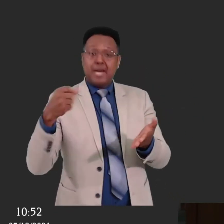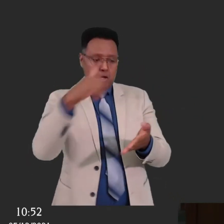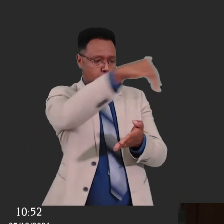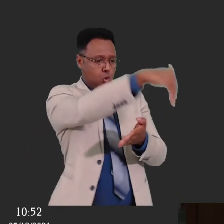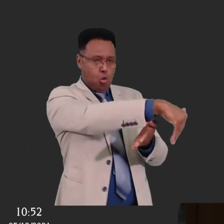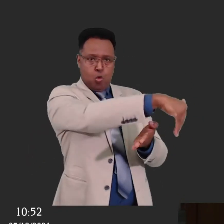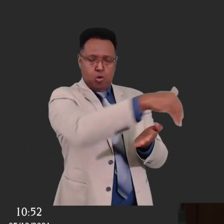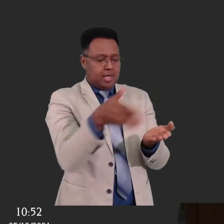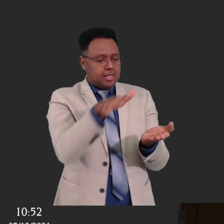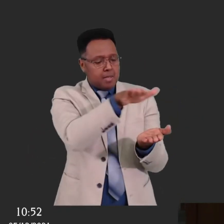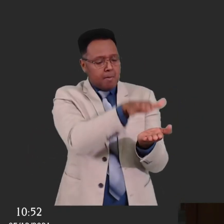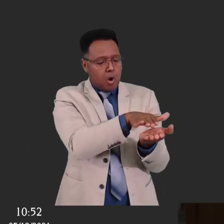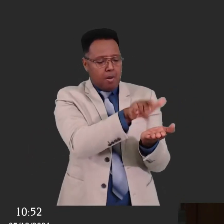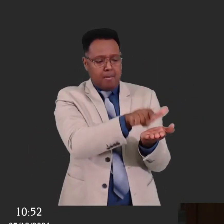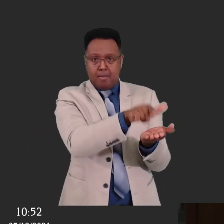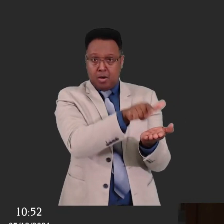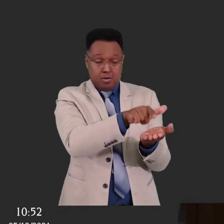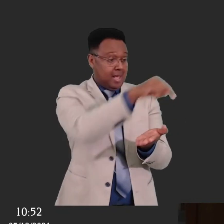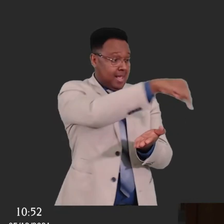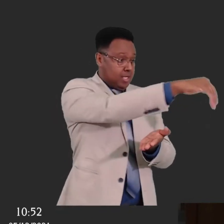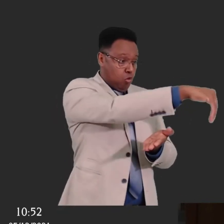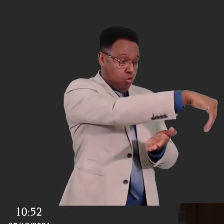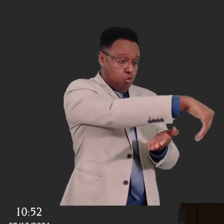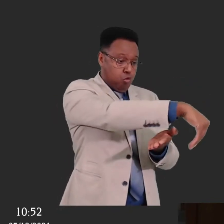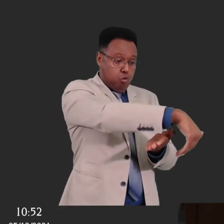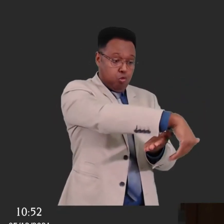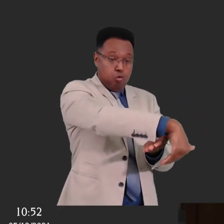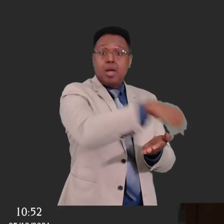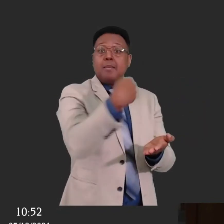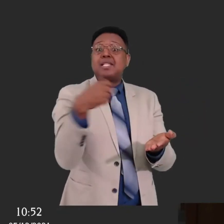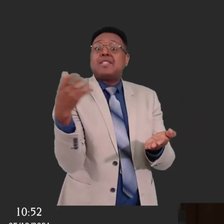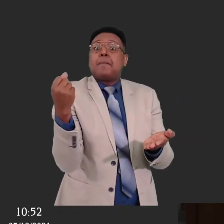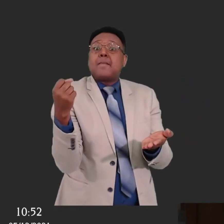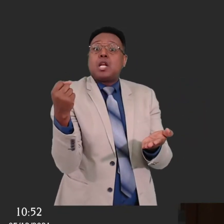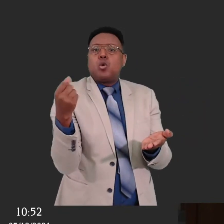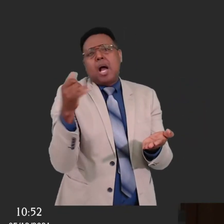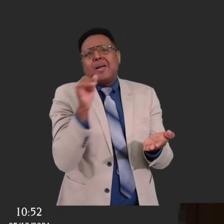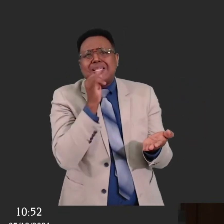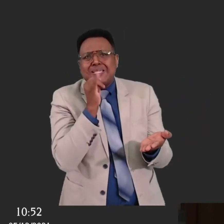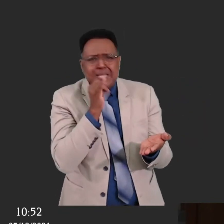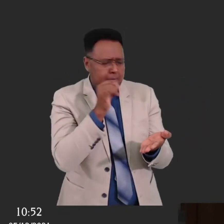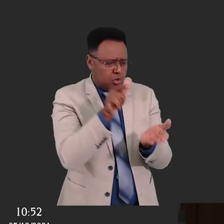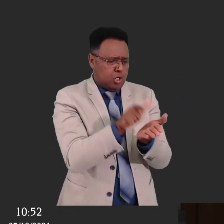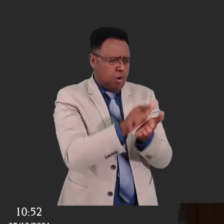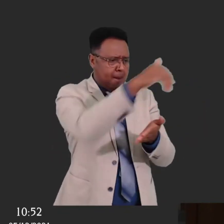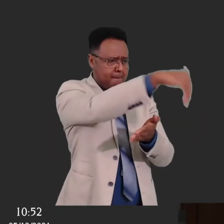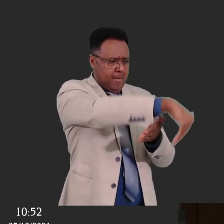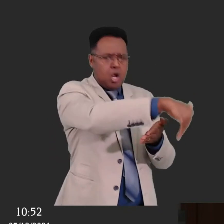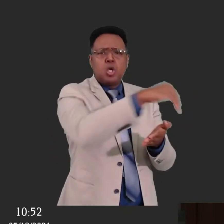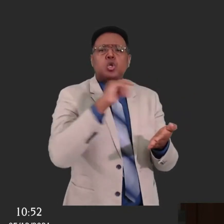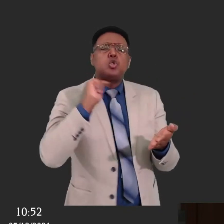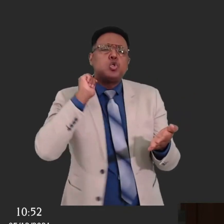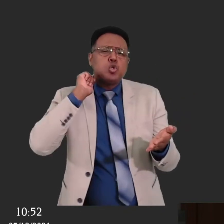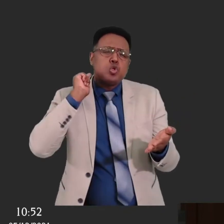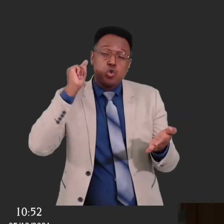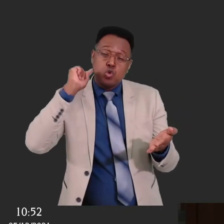a imagem não se projetaria nele. Se pegar um papel e pôr numa máquina para fazer uma fotocópia, um papel branquinho,